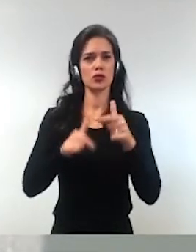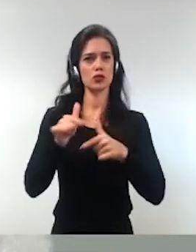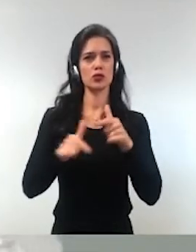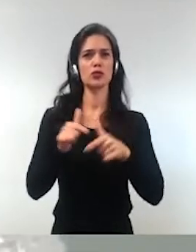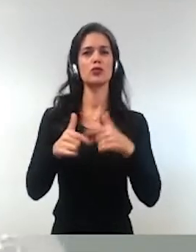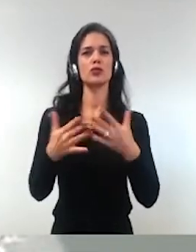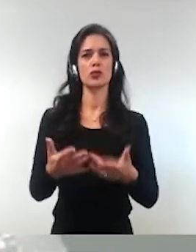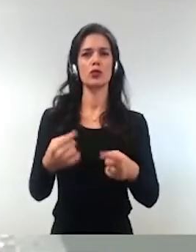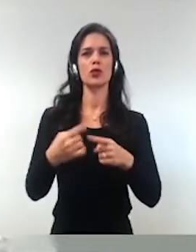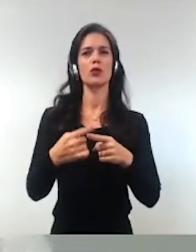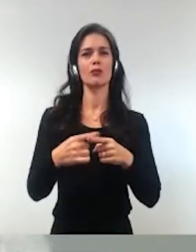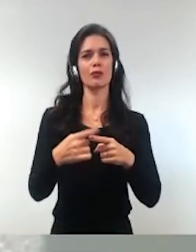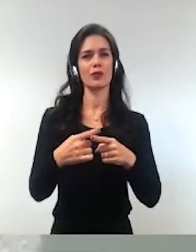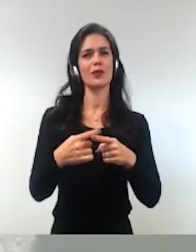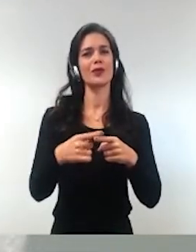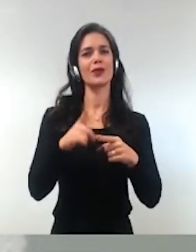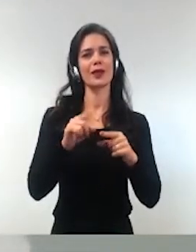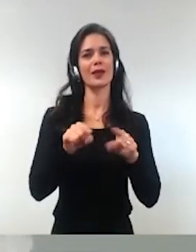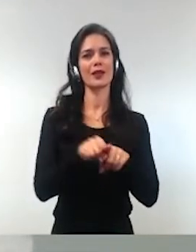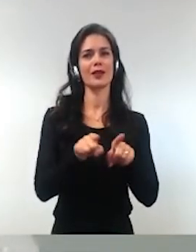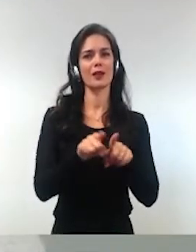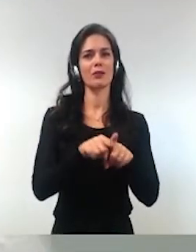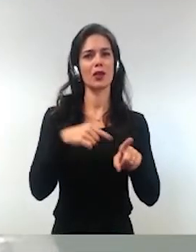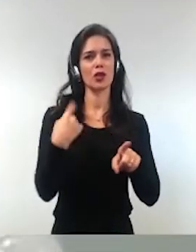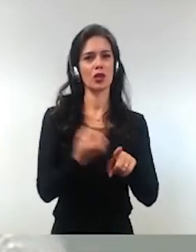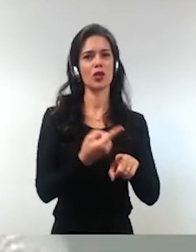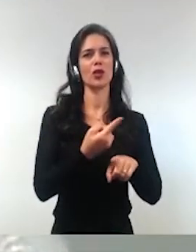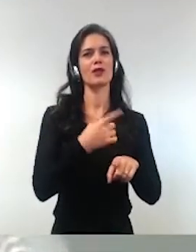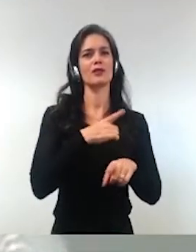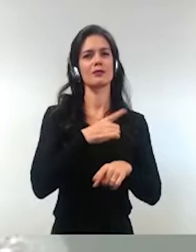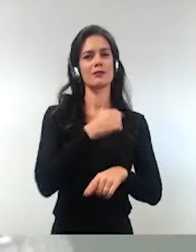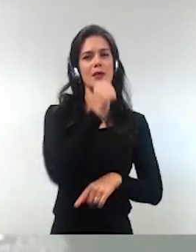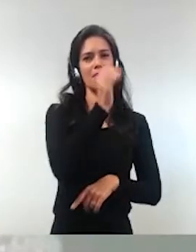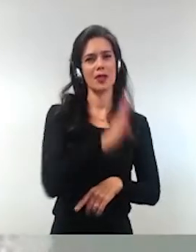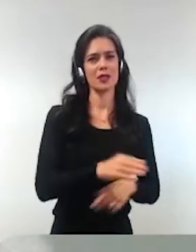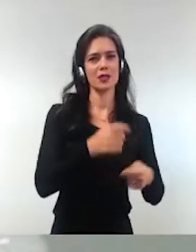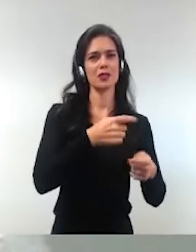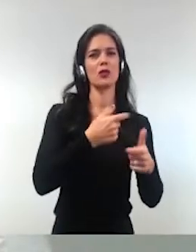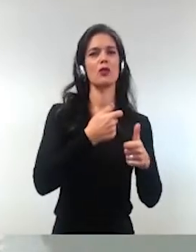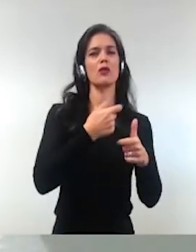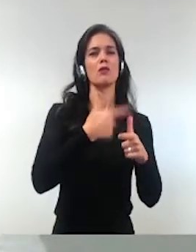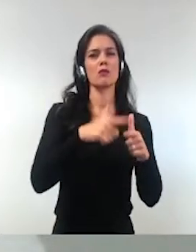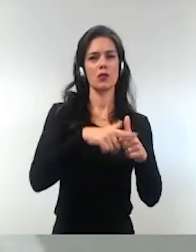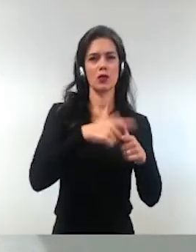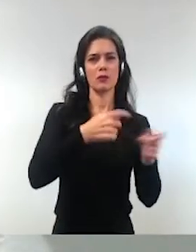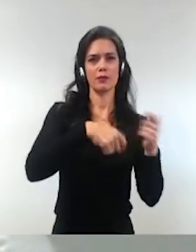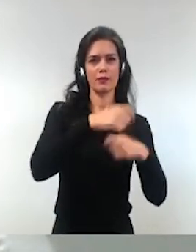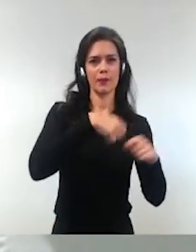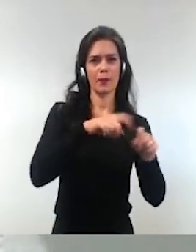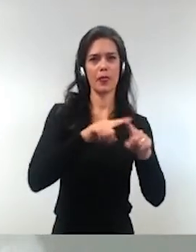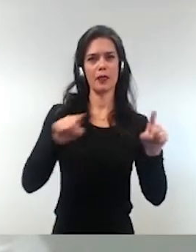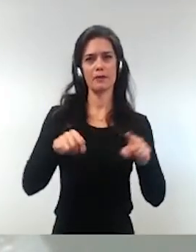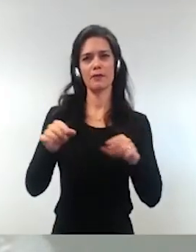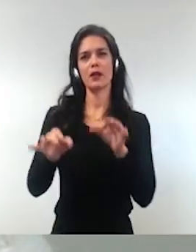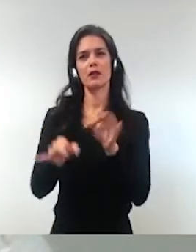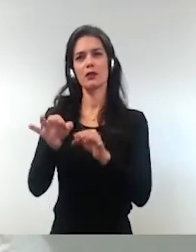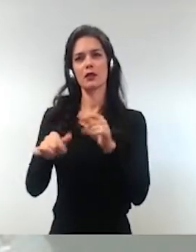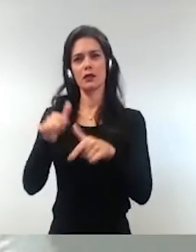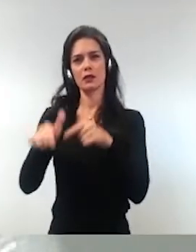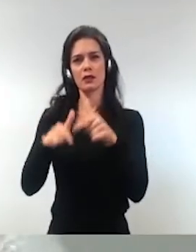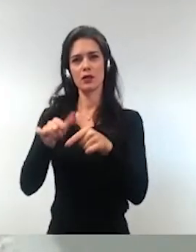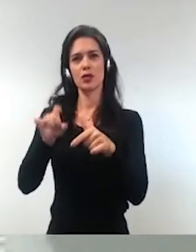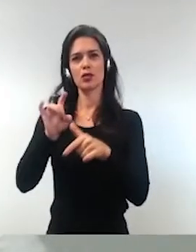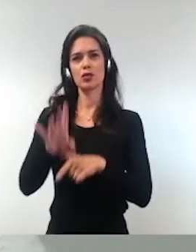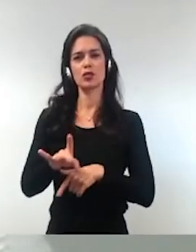uma crise também orçamentária e financeira do Estado brasileiro. A Justiça do Trabalho arrecadou, apenas para a